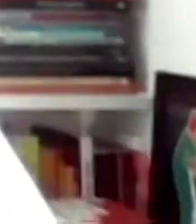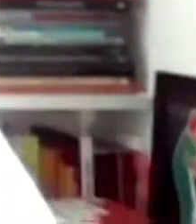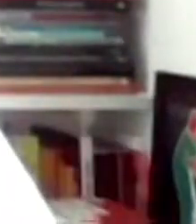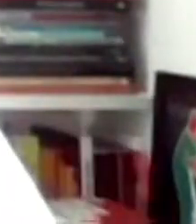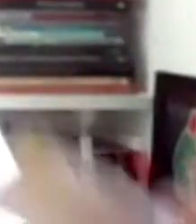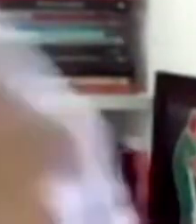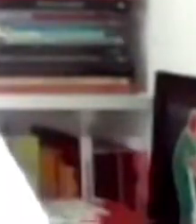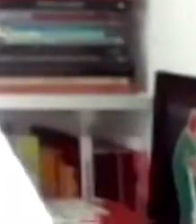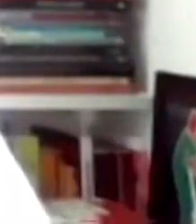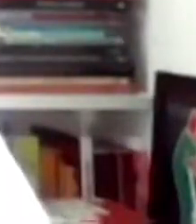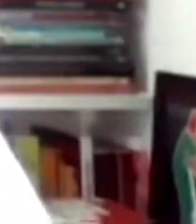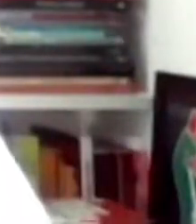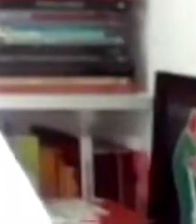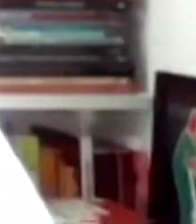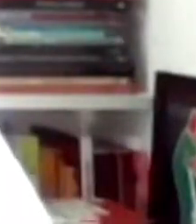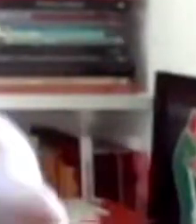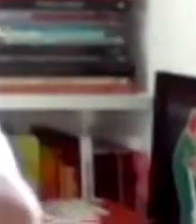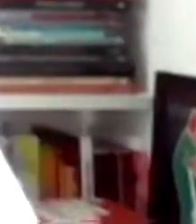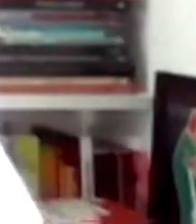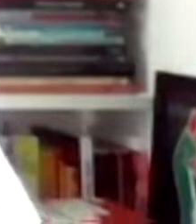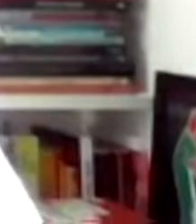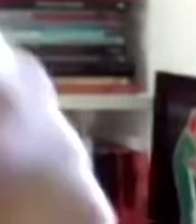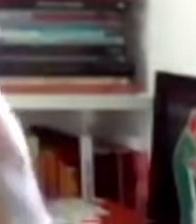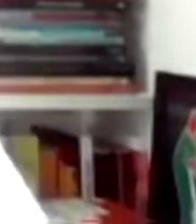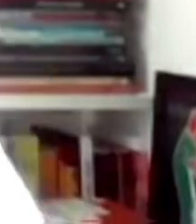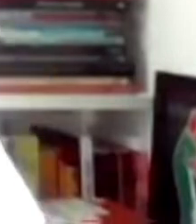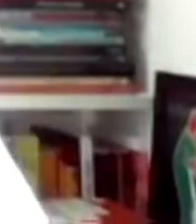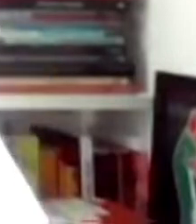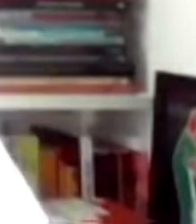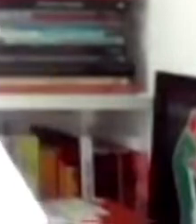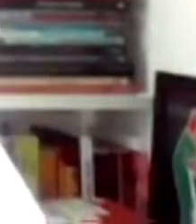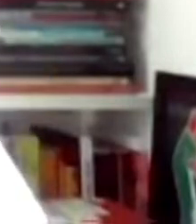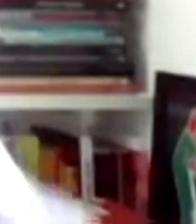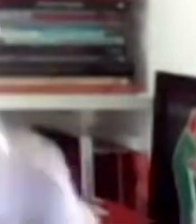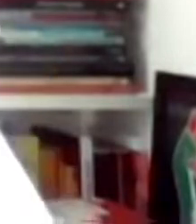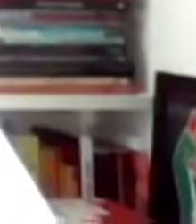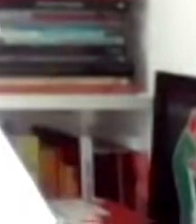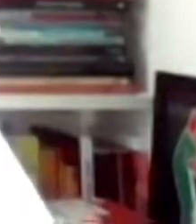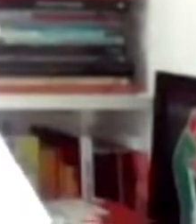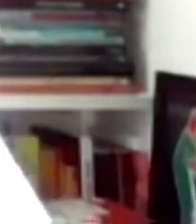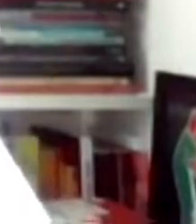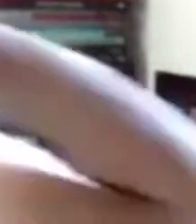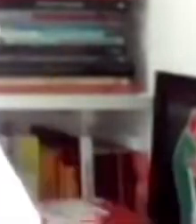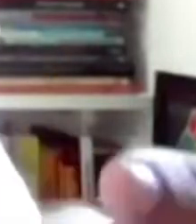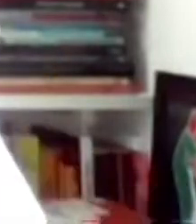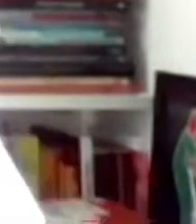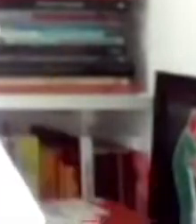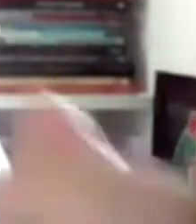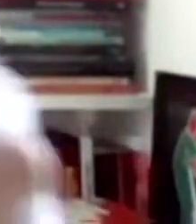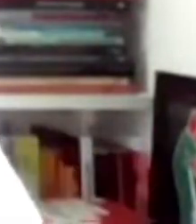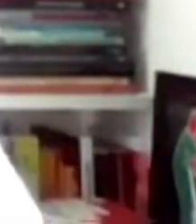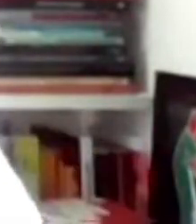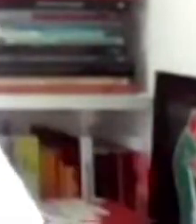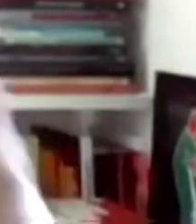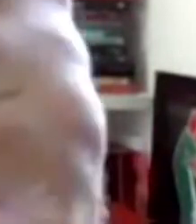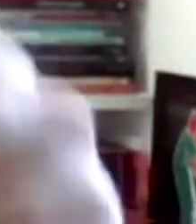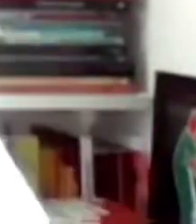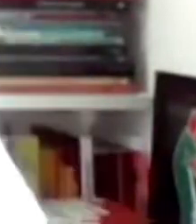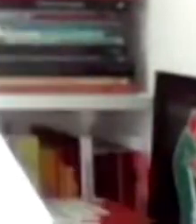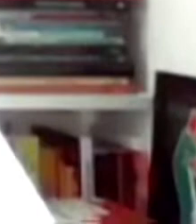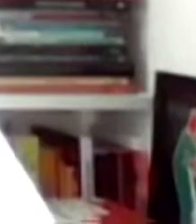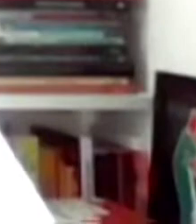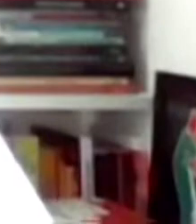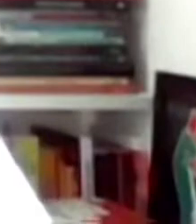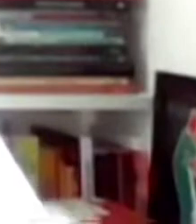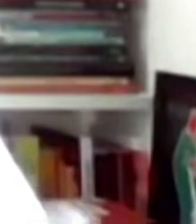de desmonte, que perpassa uma discussão de gênero, do papel das mulheres na educação infantil, mas também do que significa